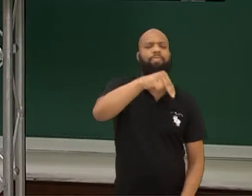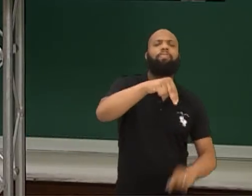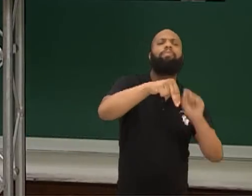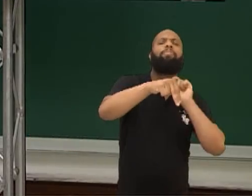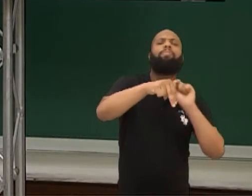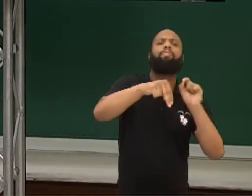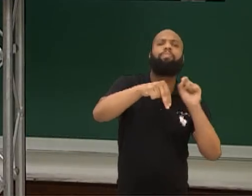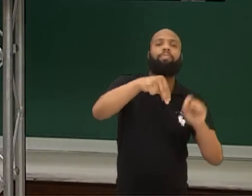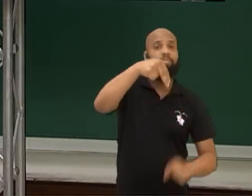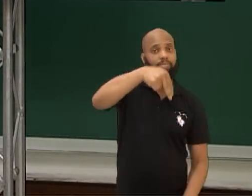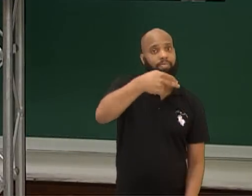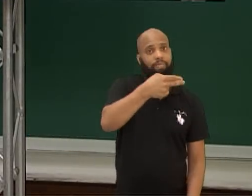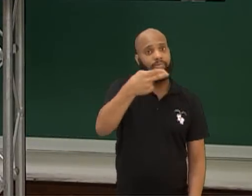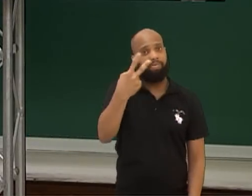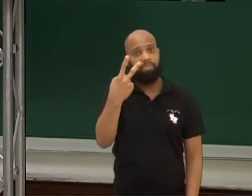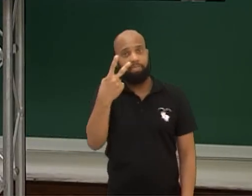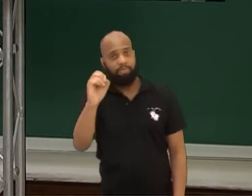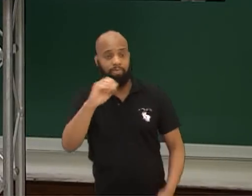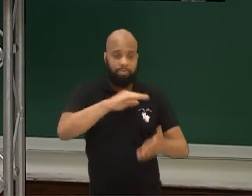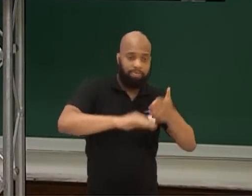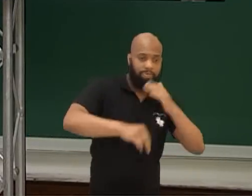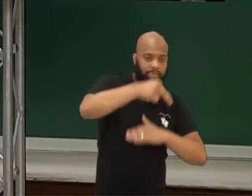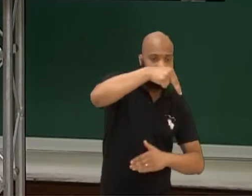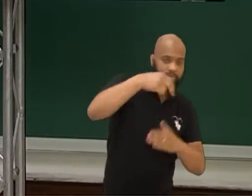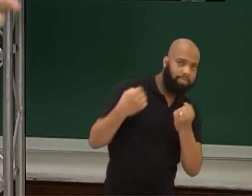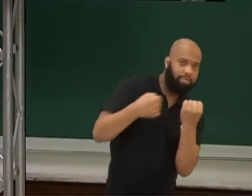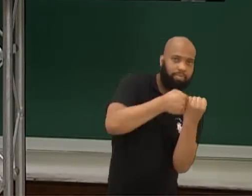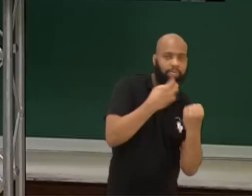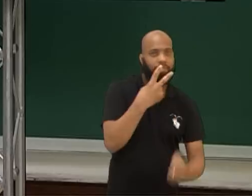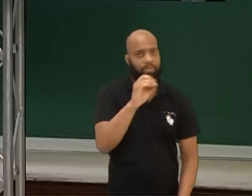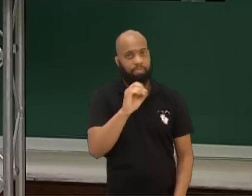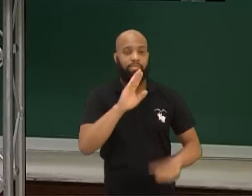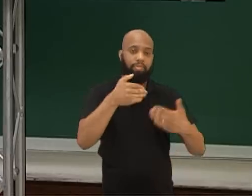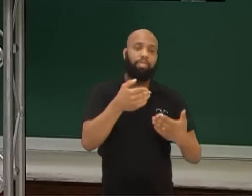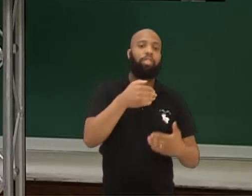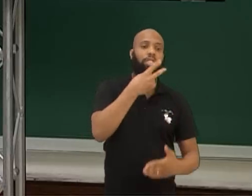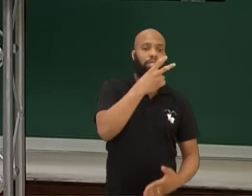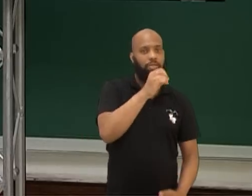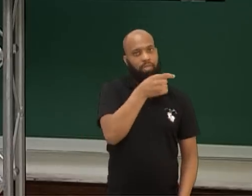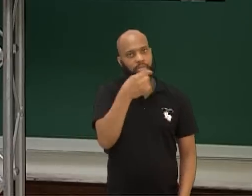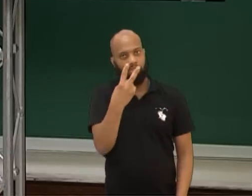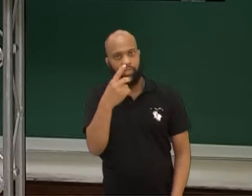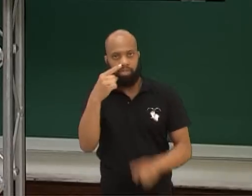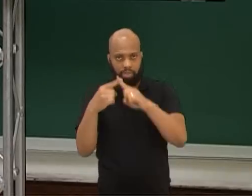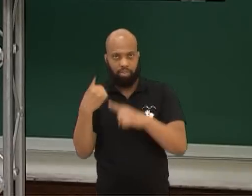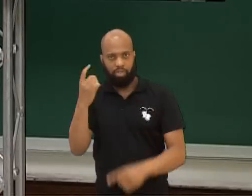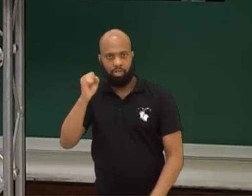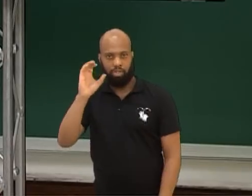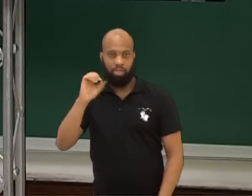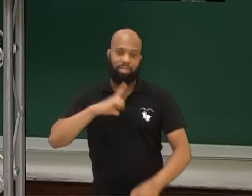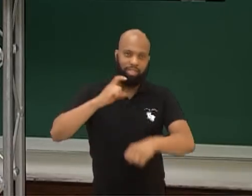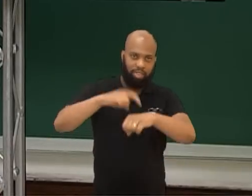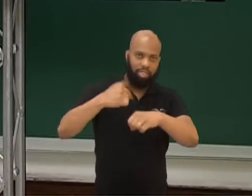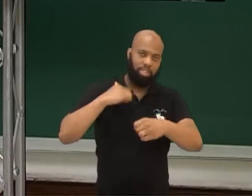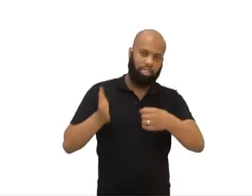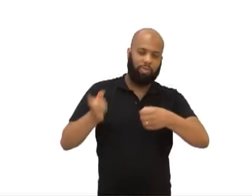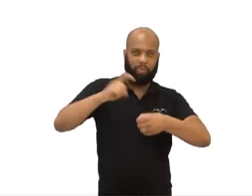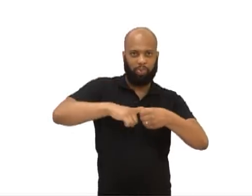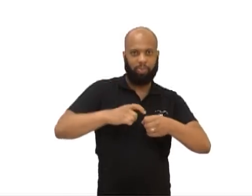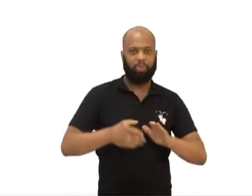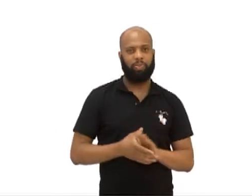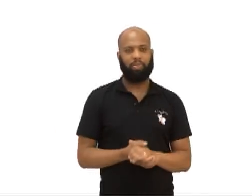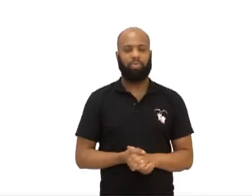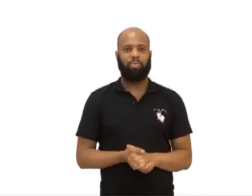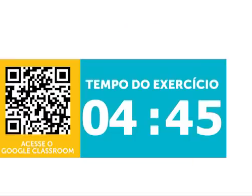é 20, menos 2 vezes 180. Vou dar um tempinho para vocês e a gente já volta.